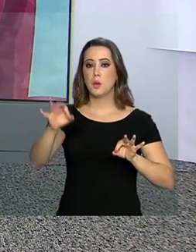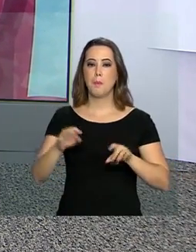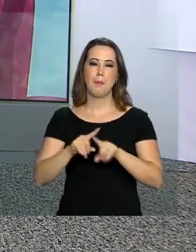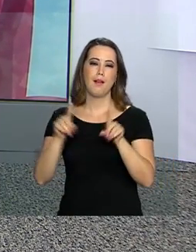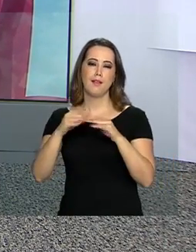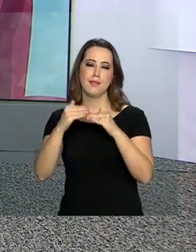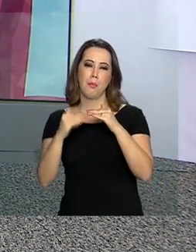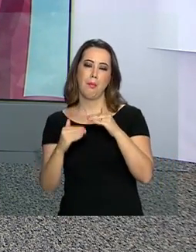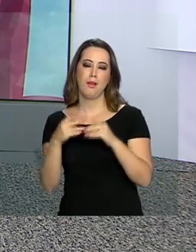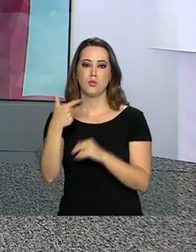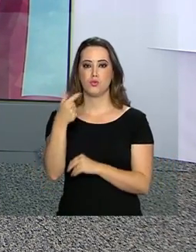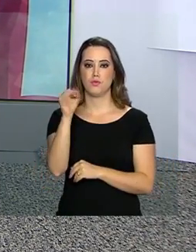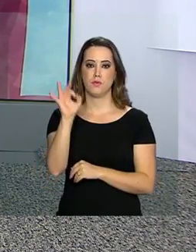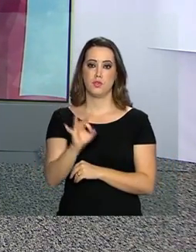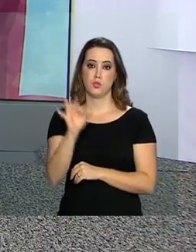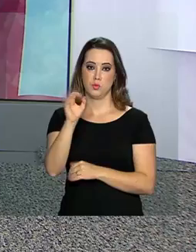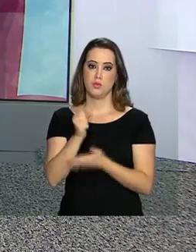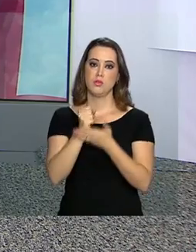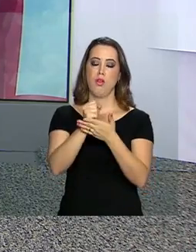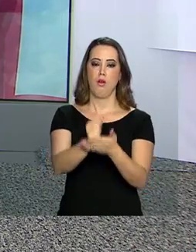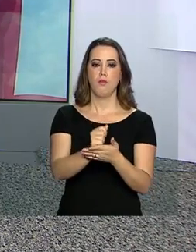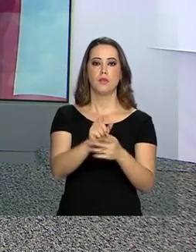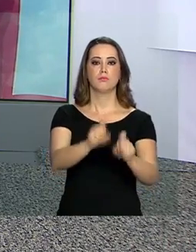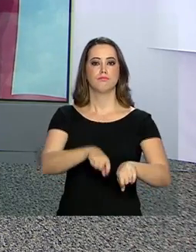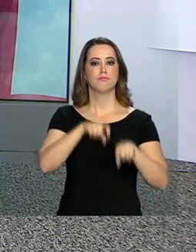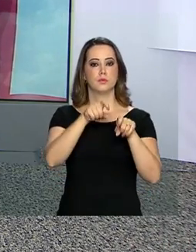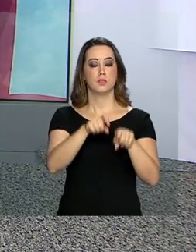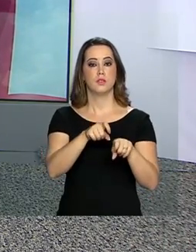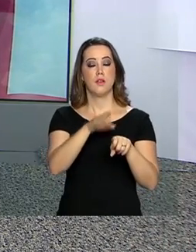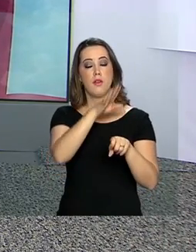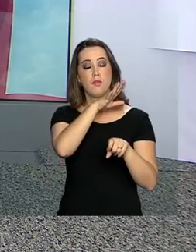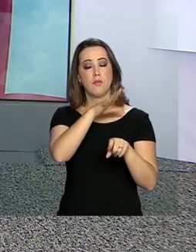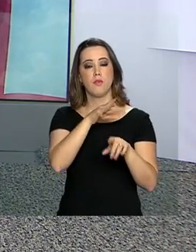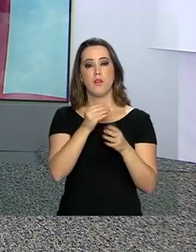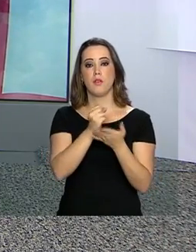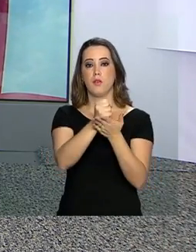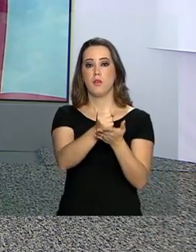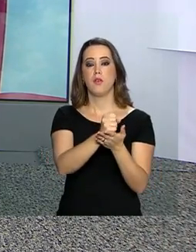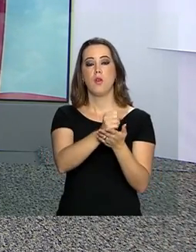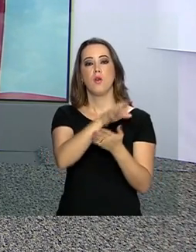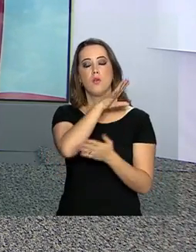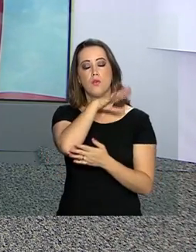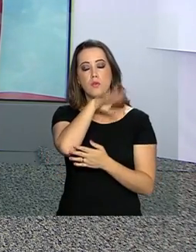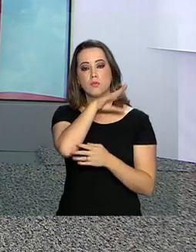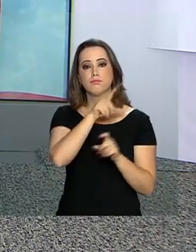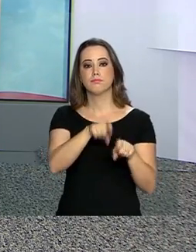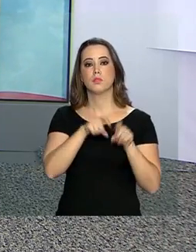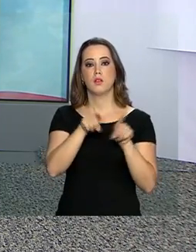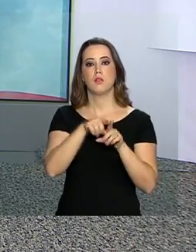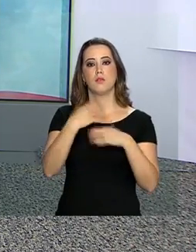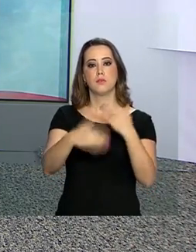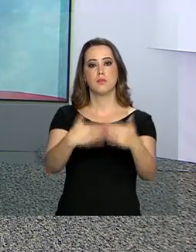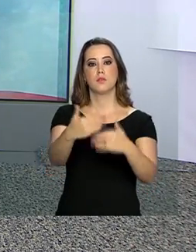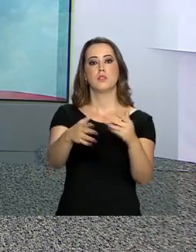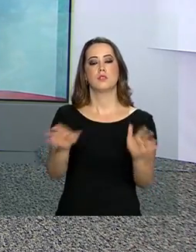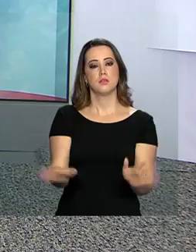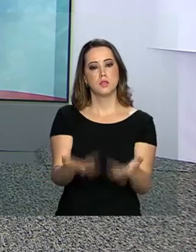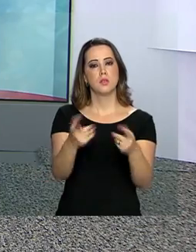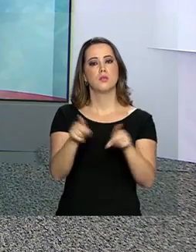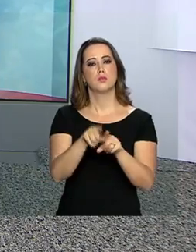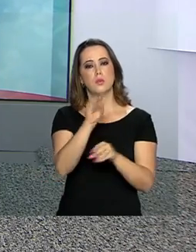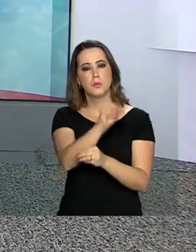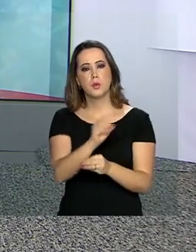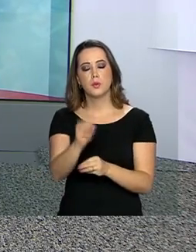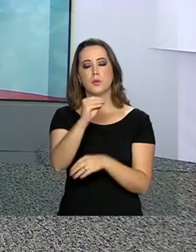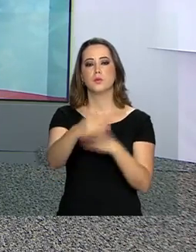solo é dedicado à pecuária. Segundo ele, a missão do país agora é avançar na preservação e também na produção, garantindo sempre